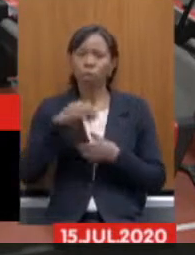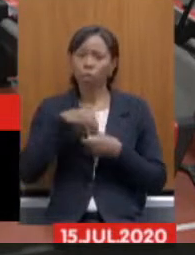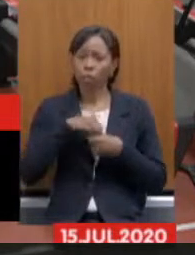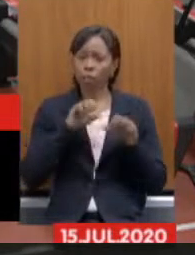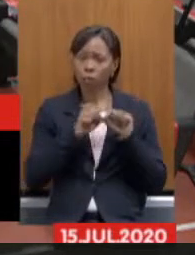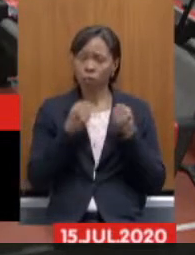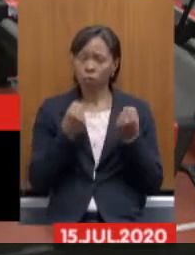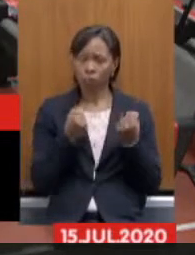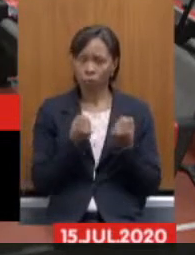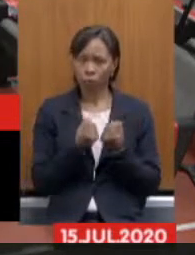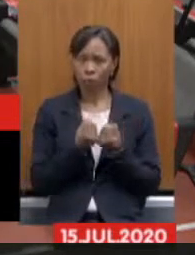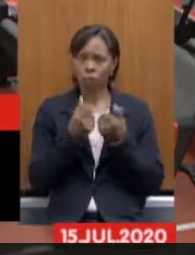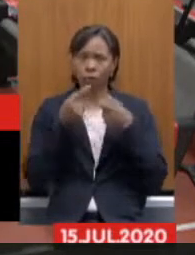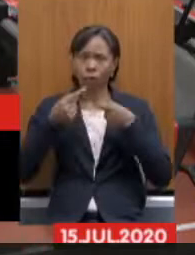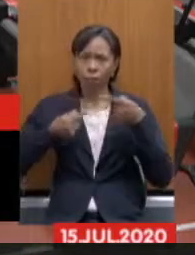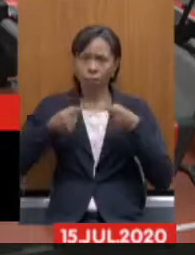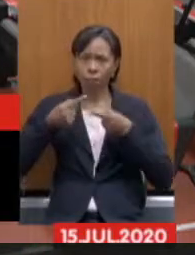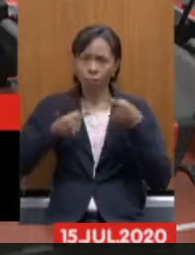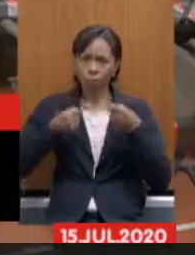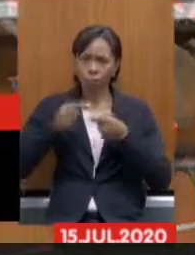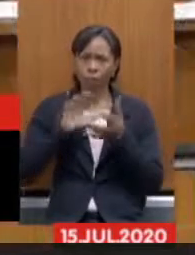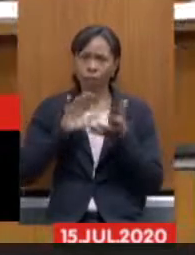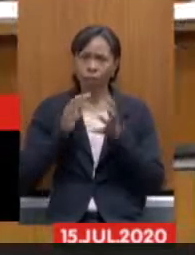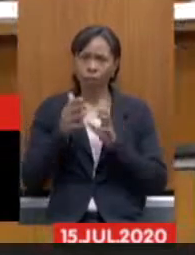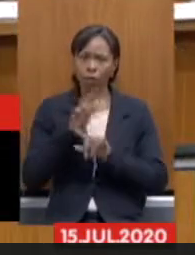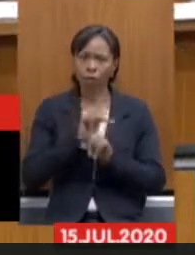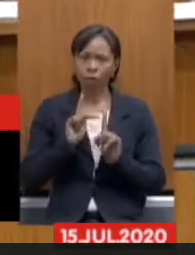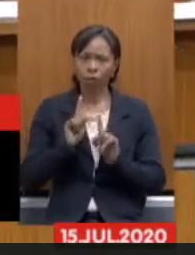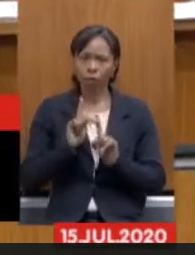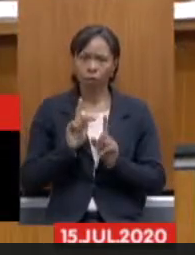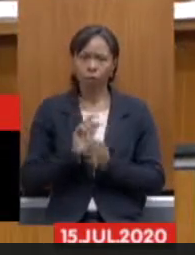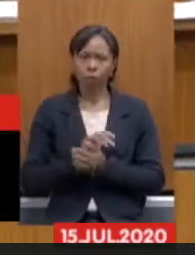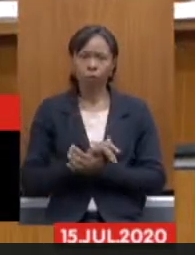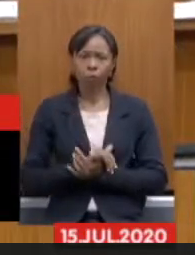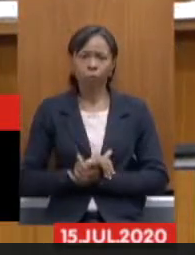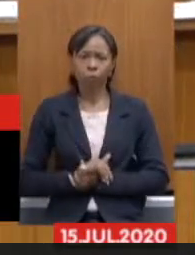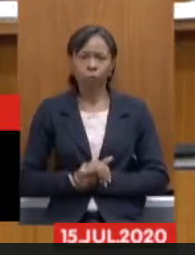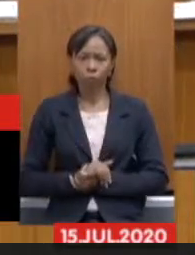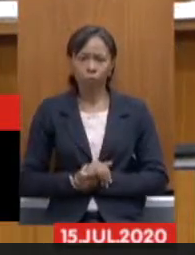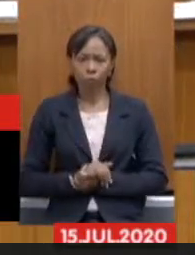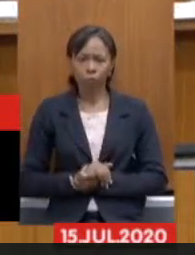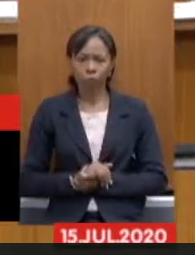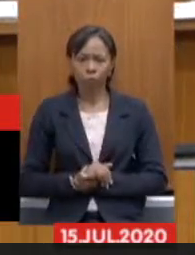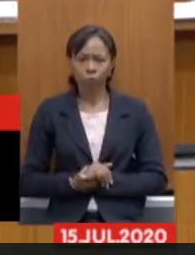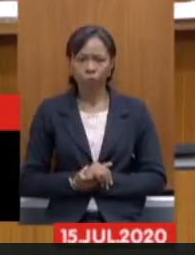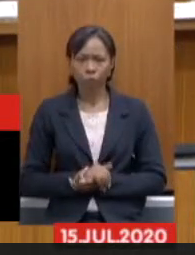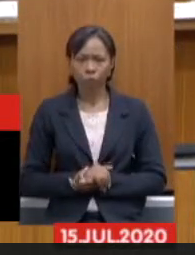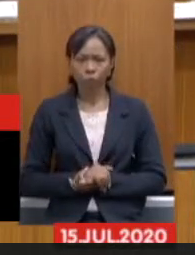previdência do estado de minas gerais e aí